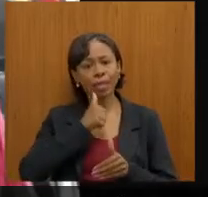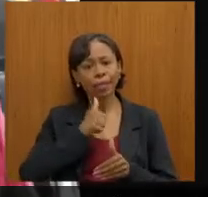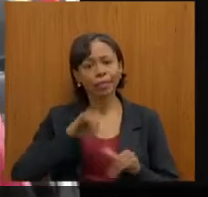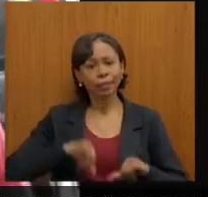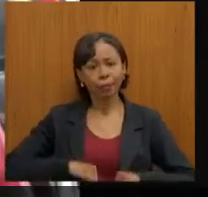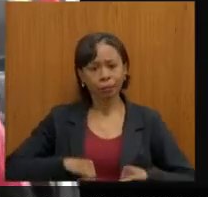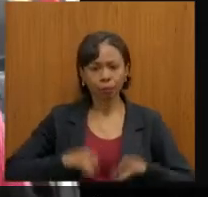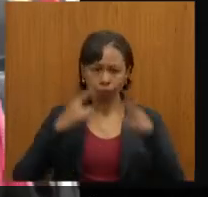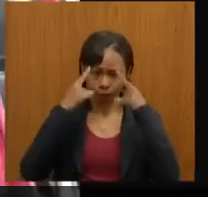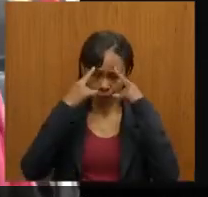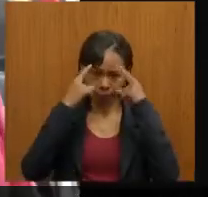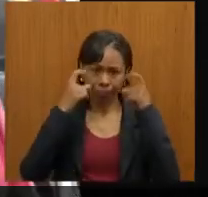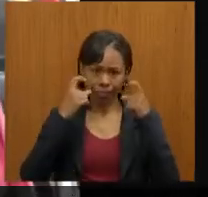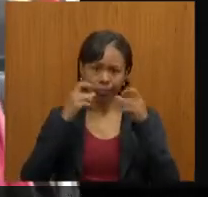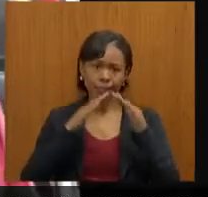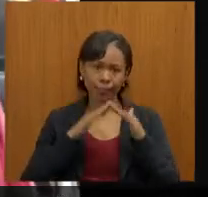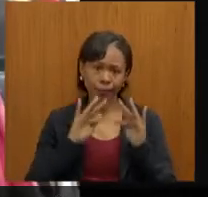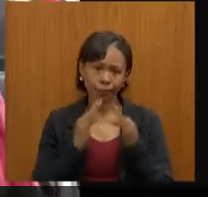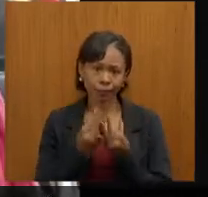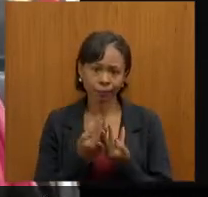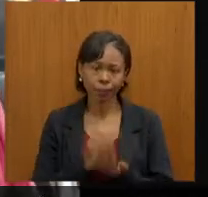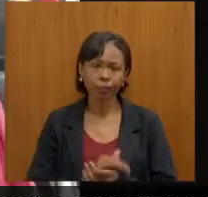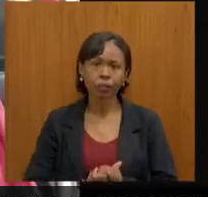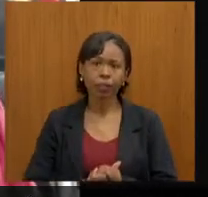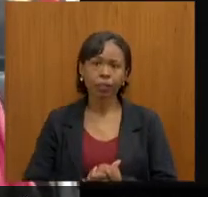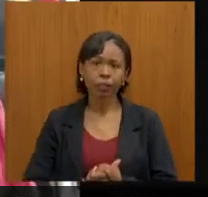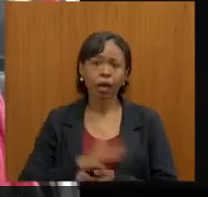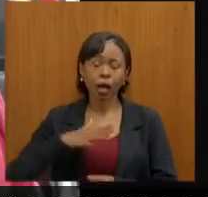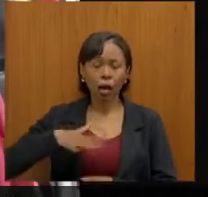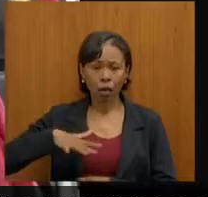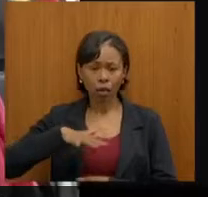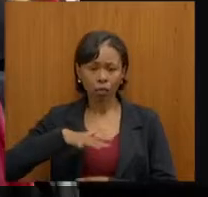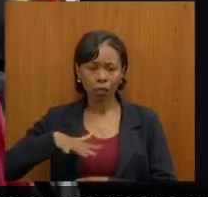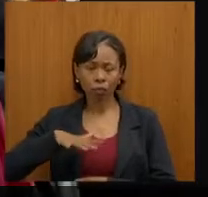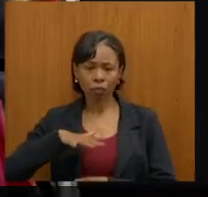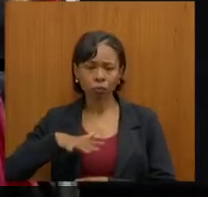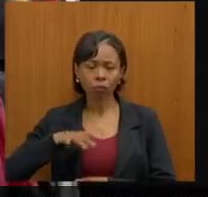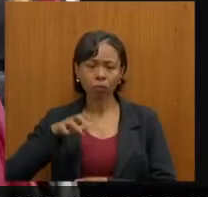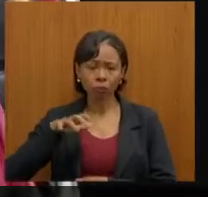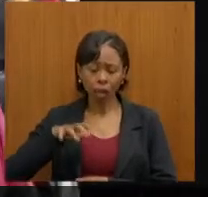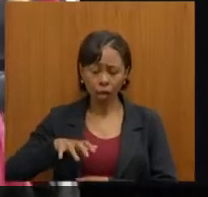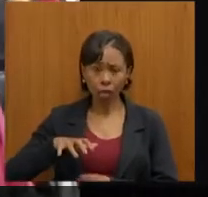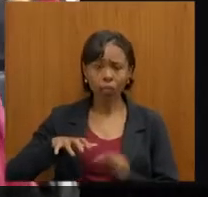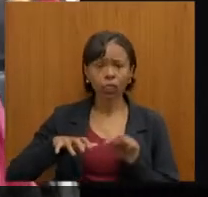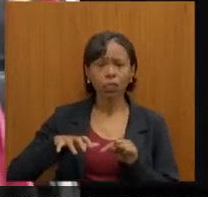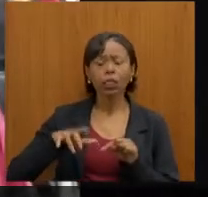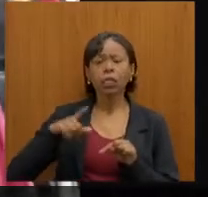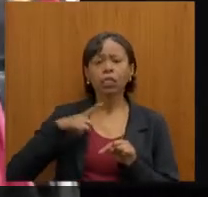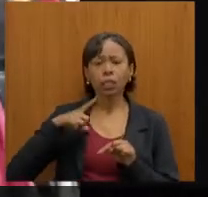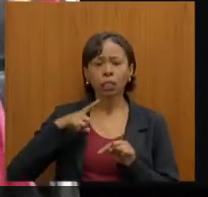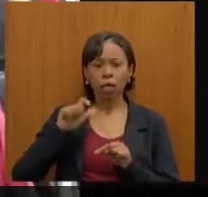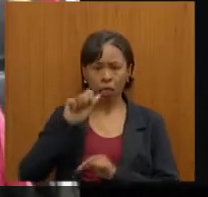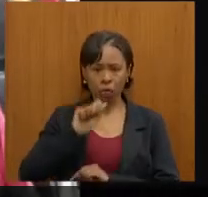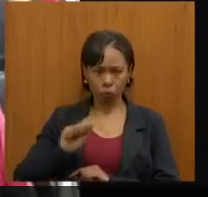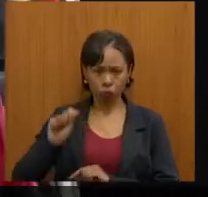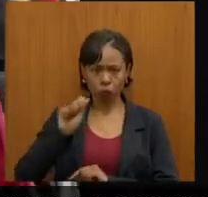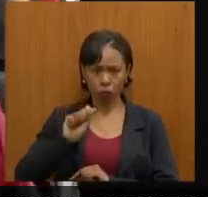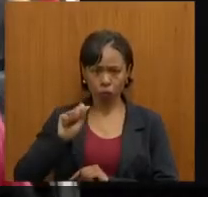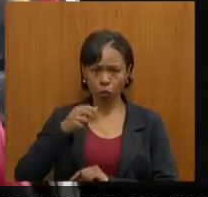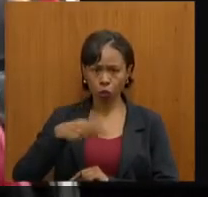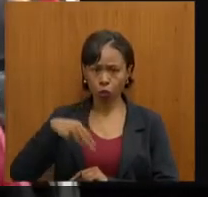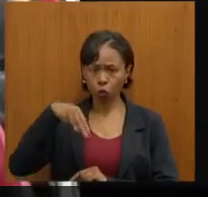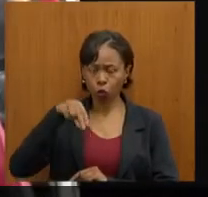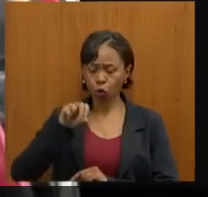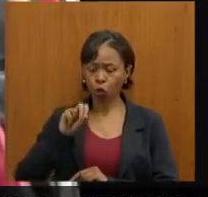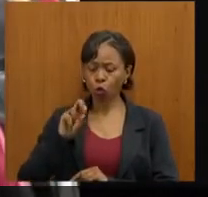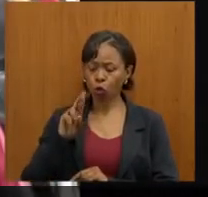doméstica é a região nós hoje temos a associação nessa Noroeste